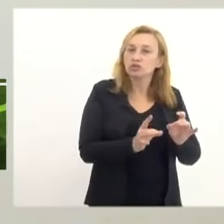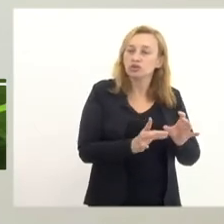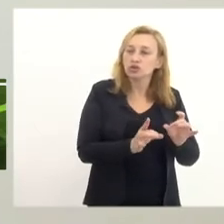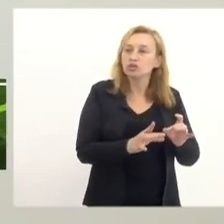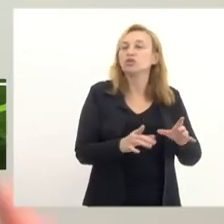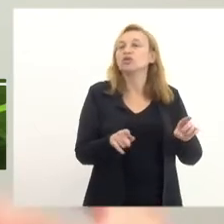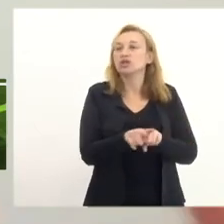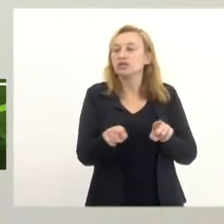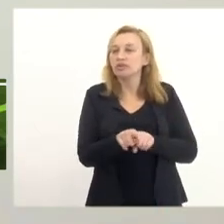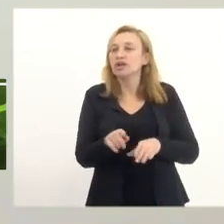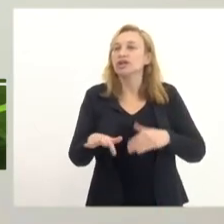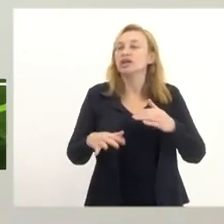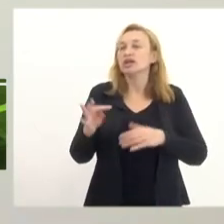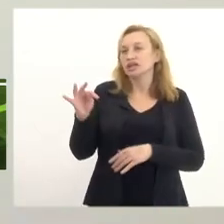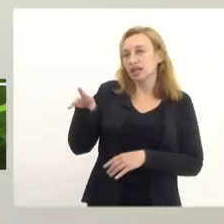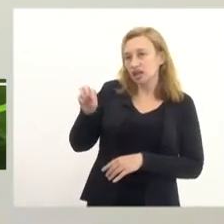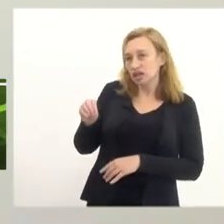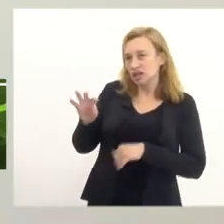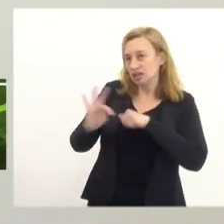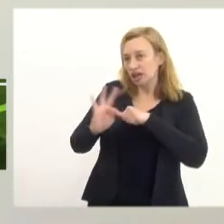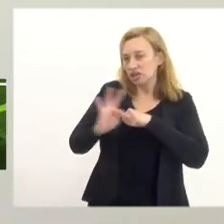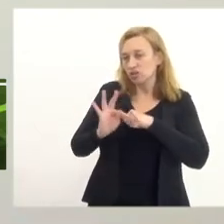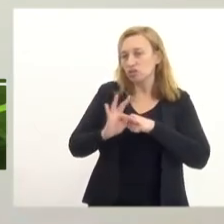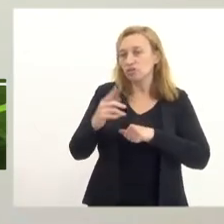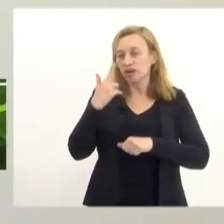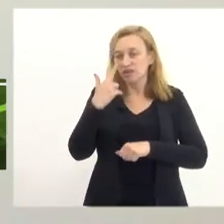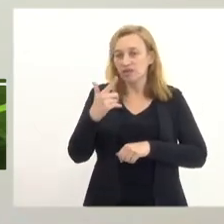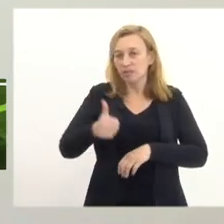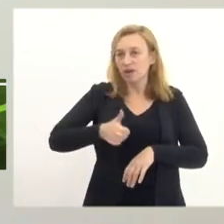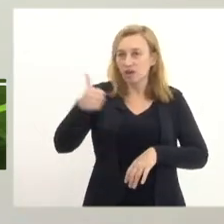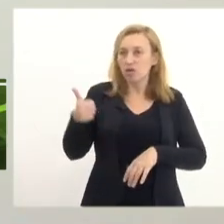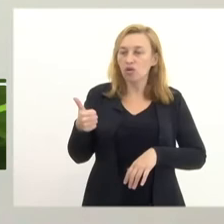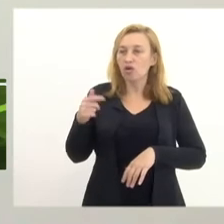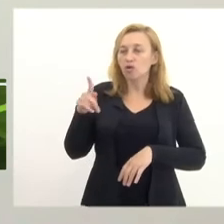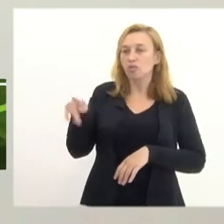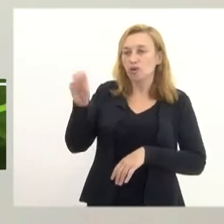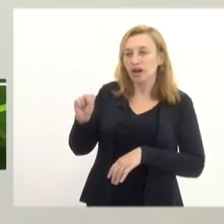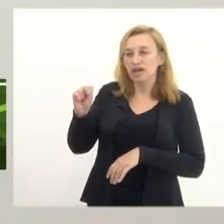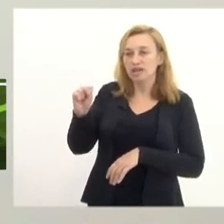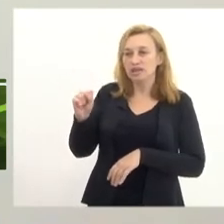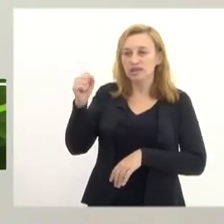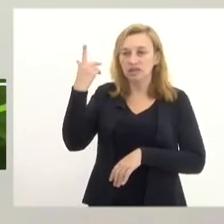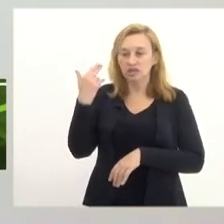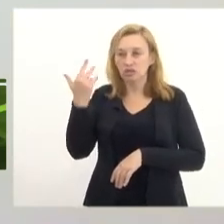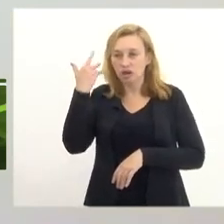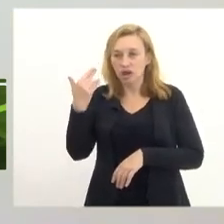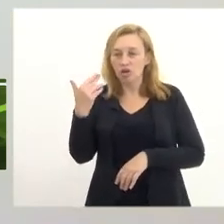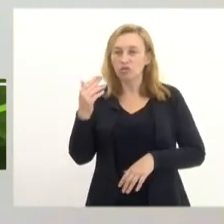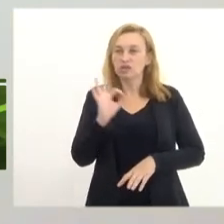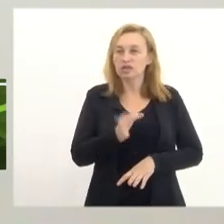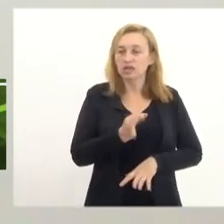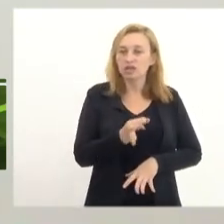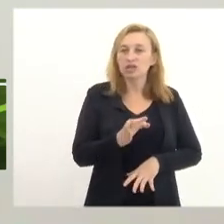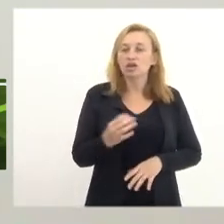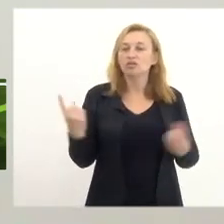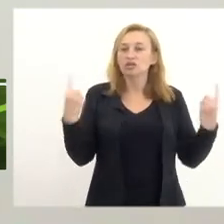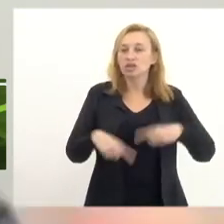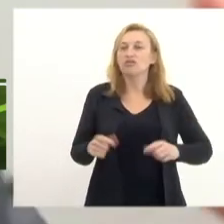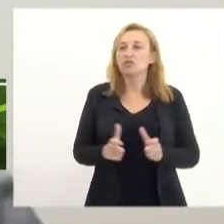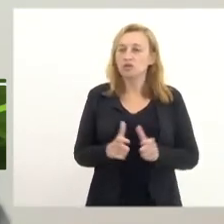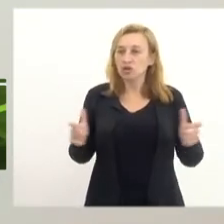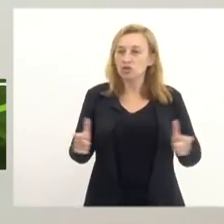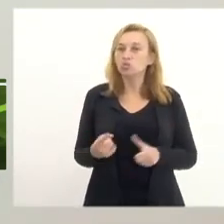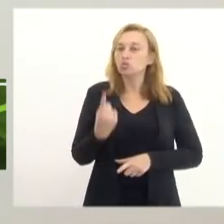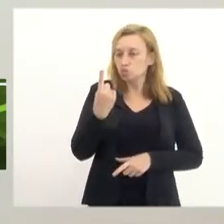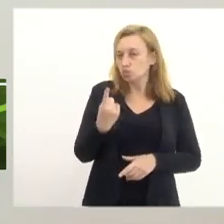natural e trazer esse condensado para a terra de uma forma econômica e viável, tá? Então, esse é um dos desafios, um